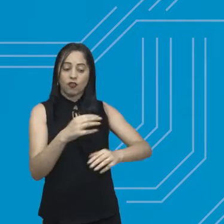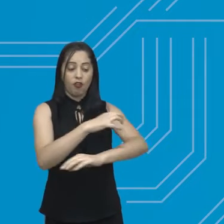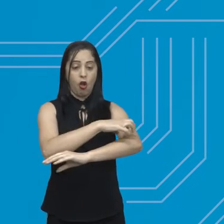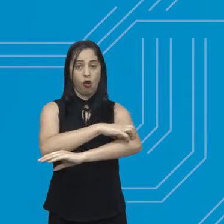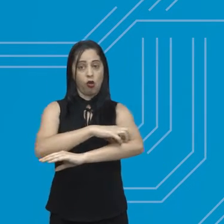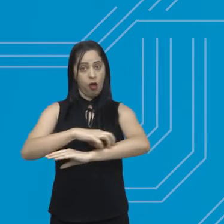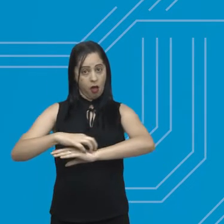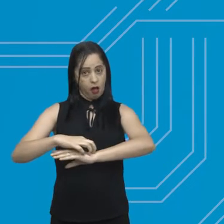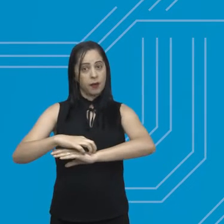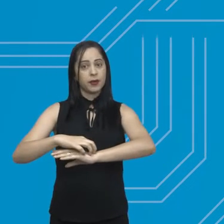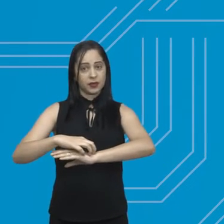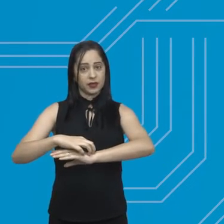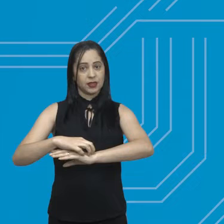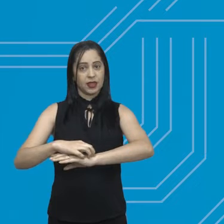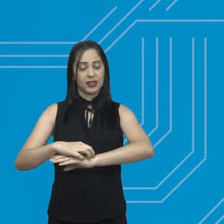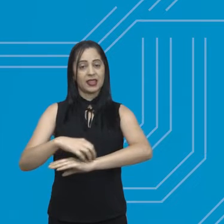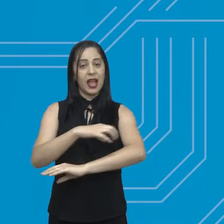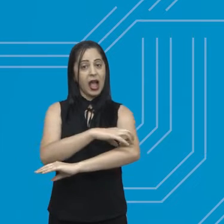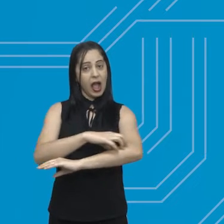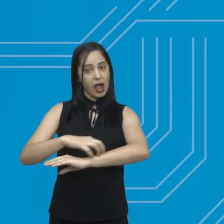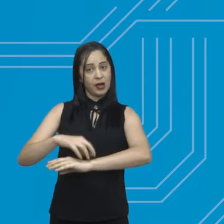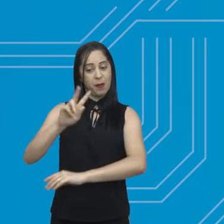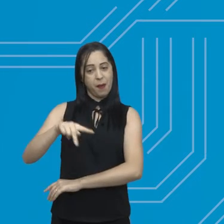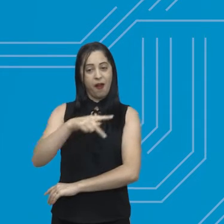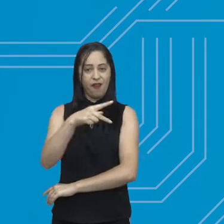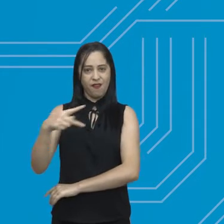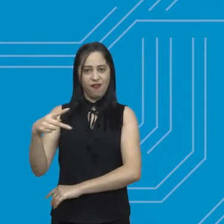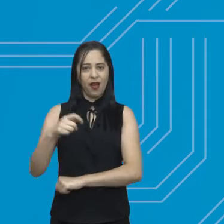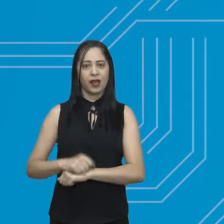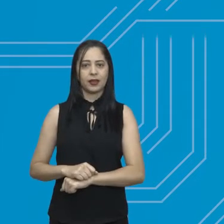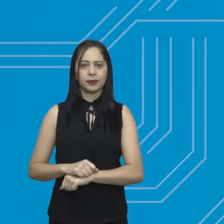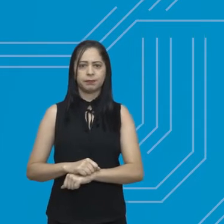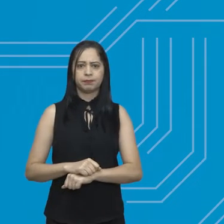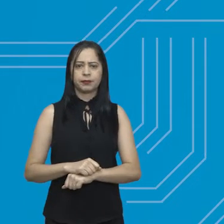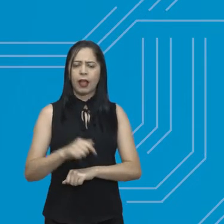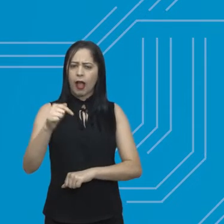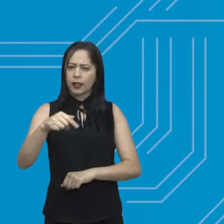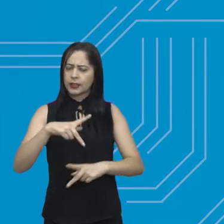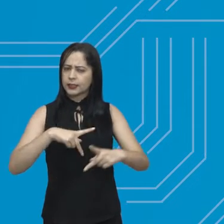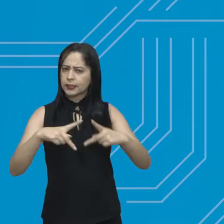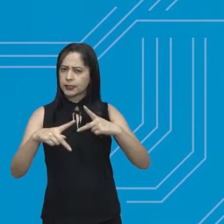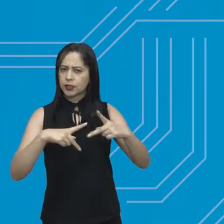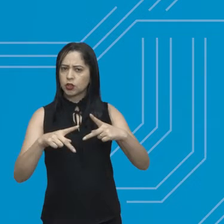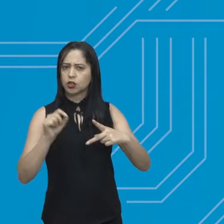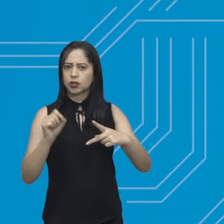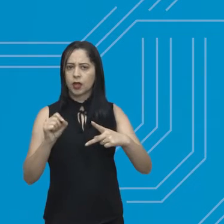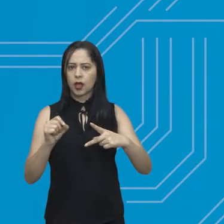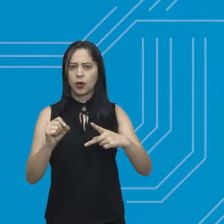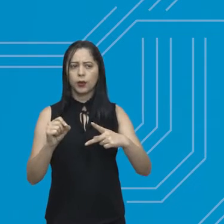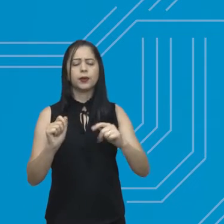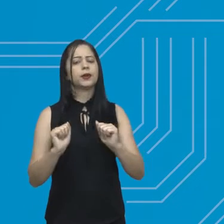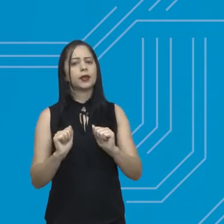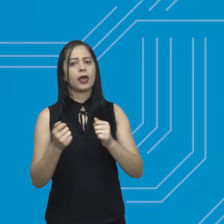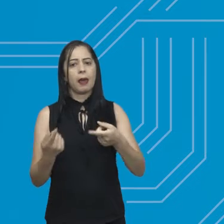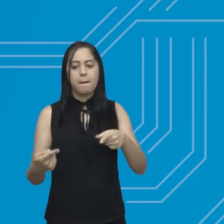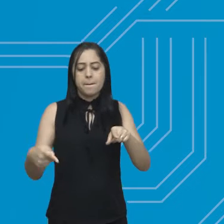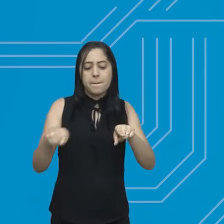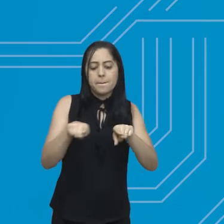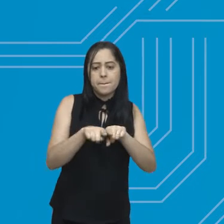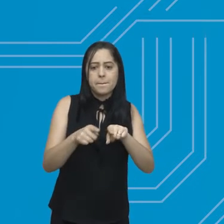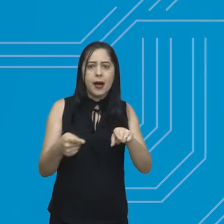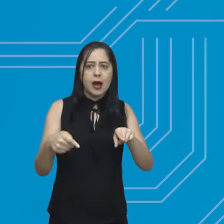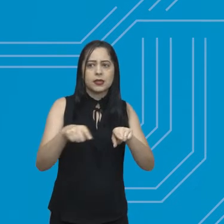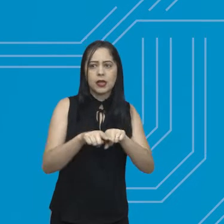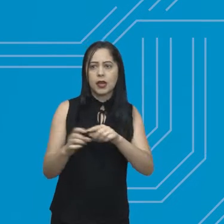voltadas para o agronegócio, a partir da criação do Agropolo Vale. A iniciativa prevê instituir no nosso município um arranjo